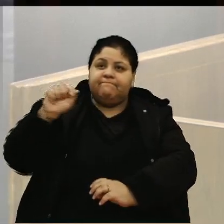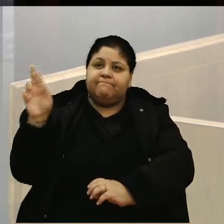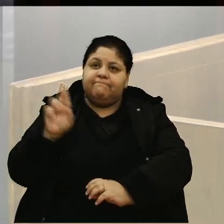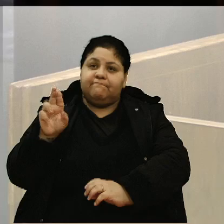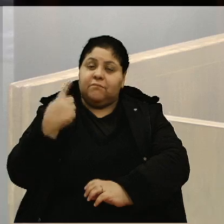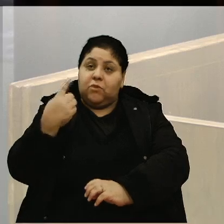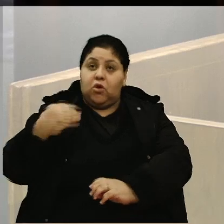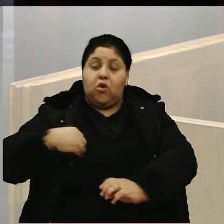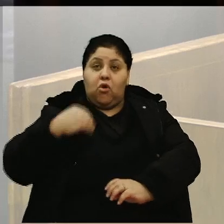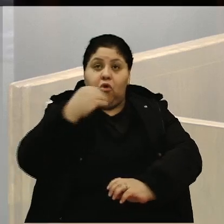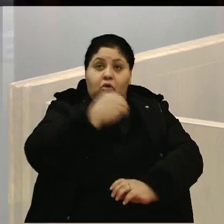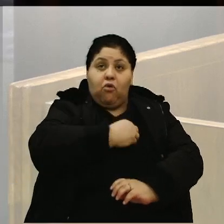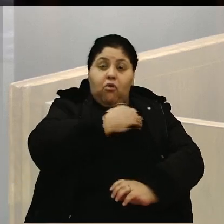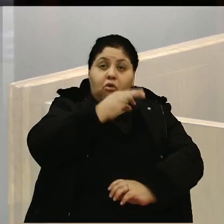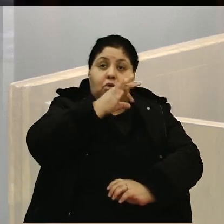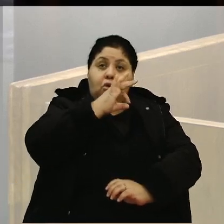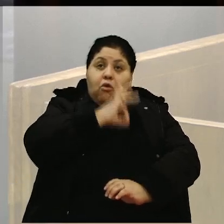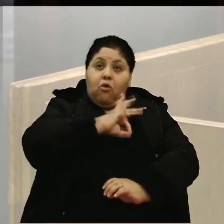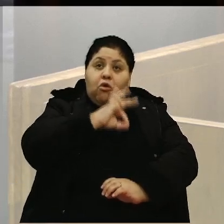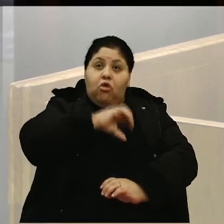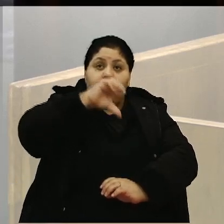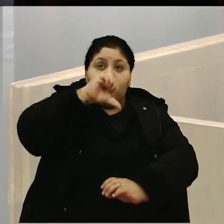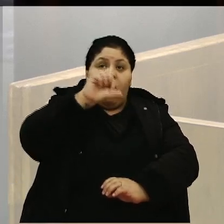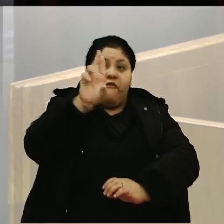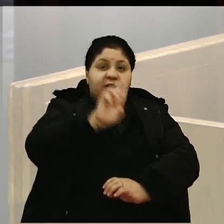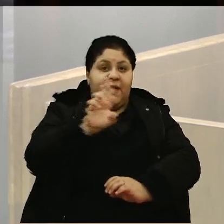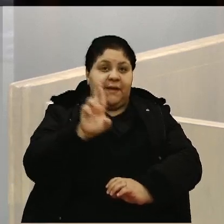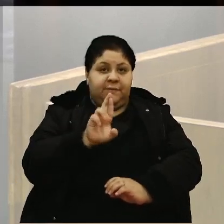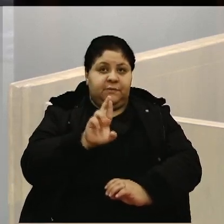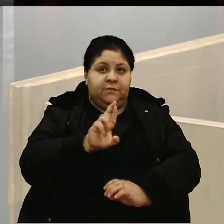médico ganha por consulta R$9.